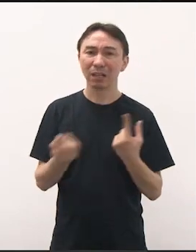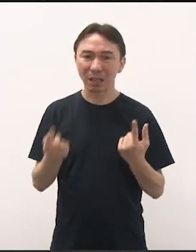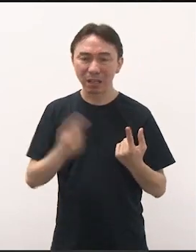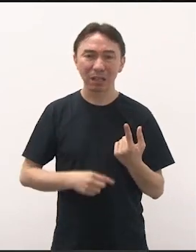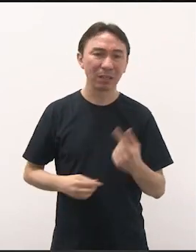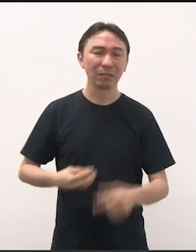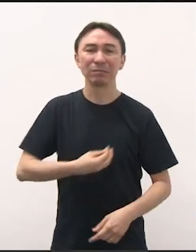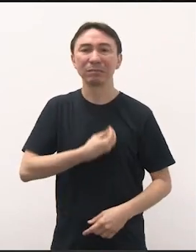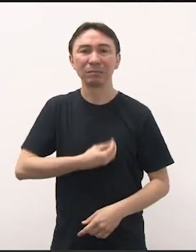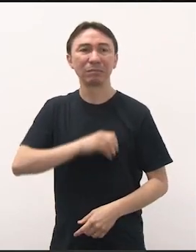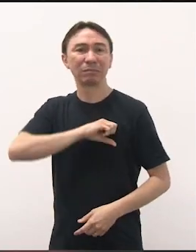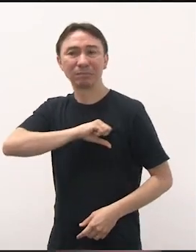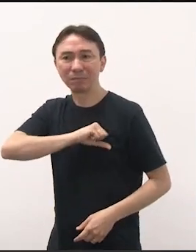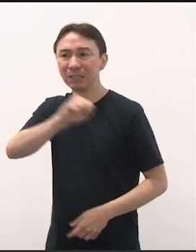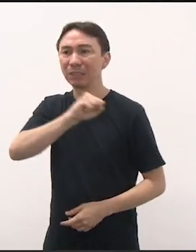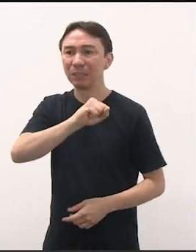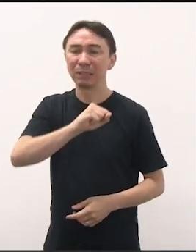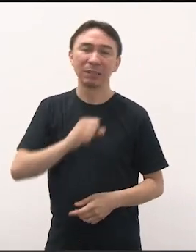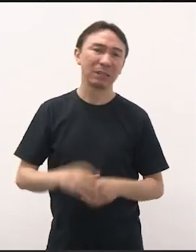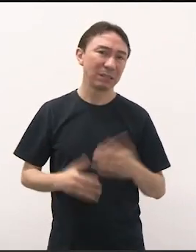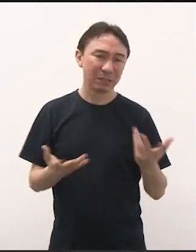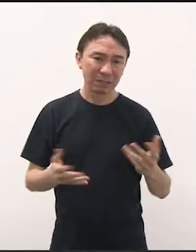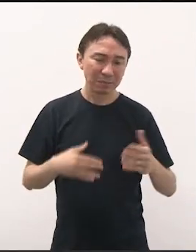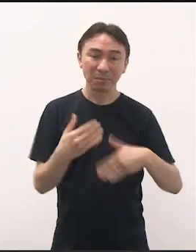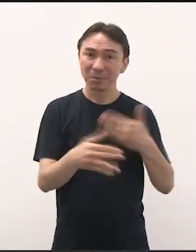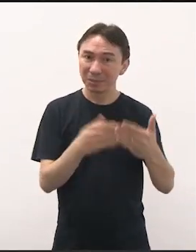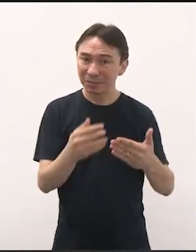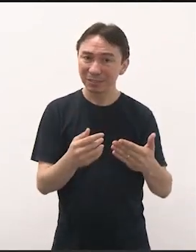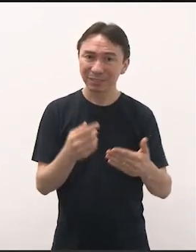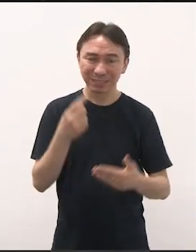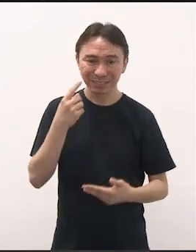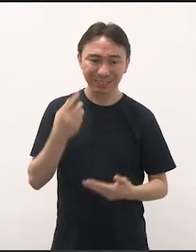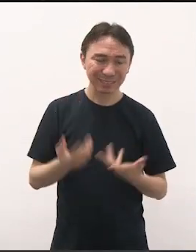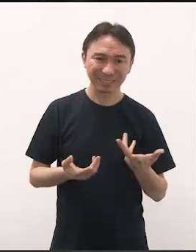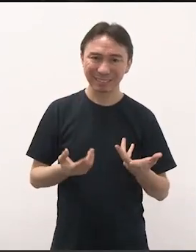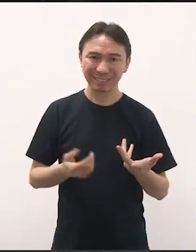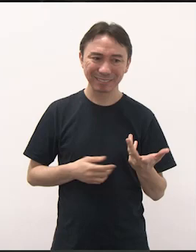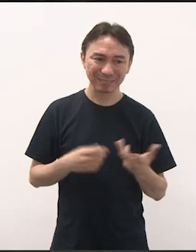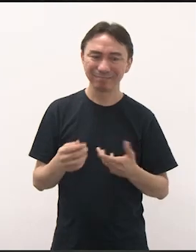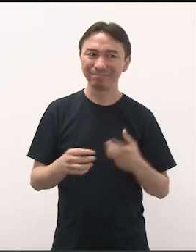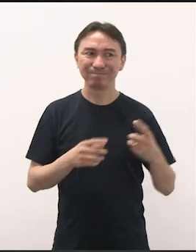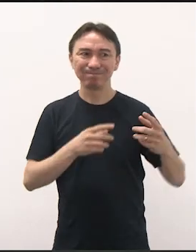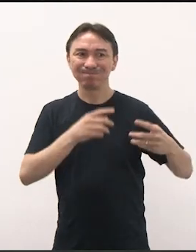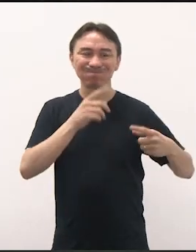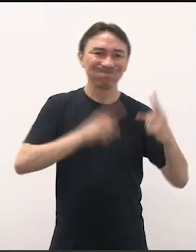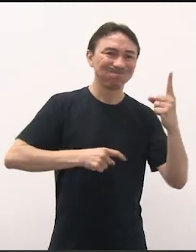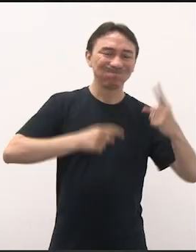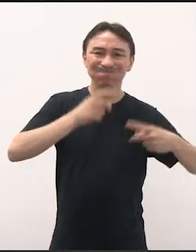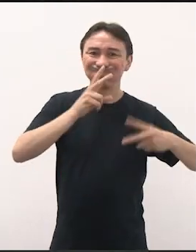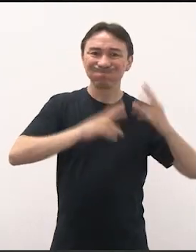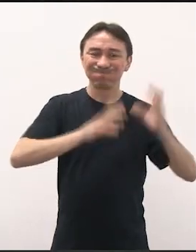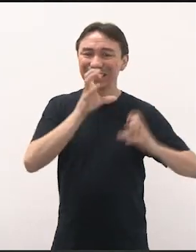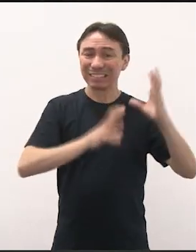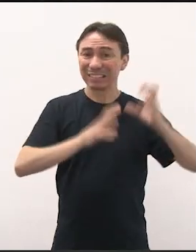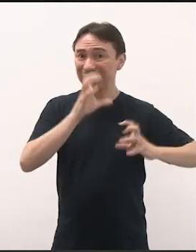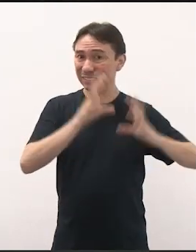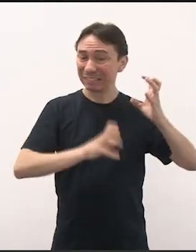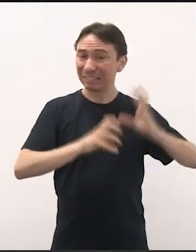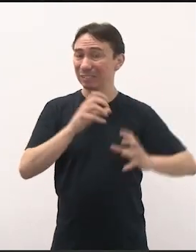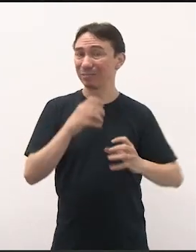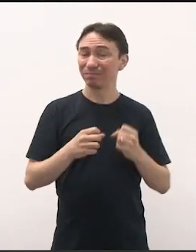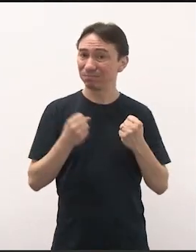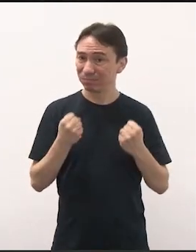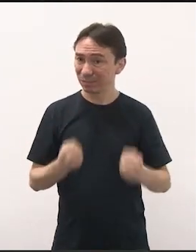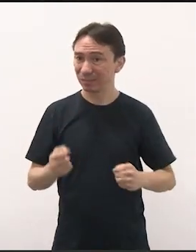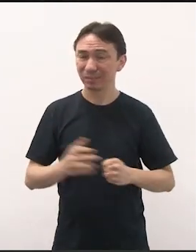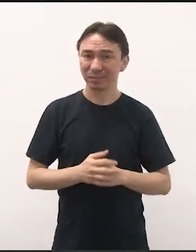discussão às vezes pesada. A gente precisa desmistificar, então assim, não é porque falávamos